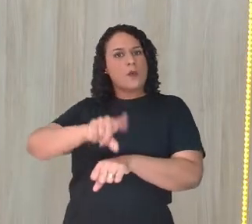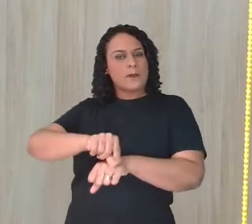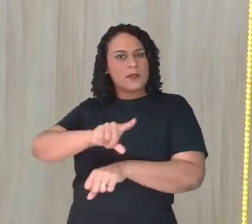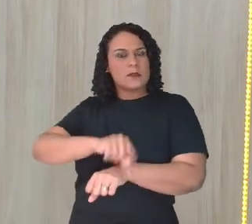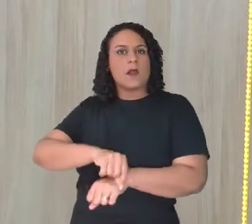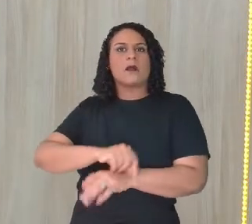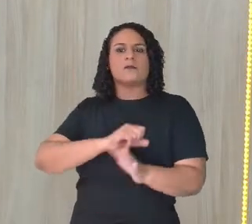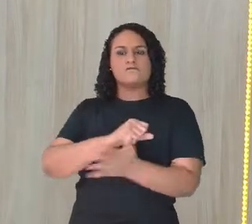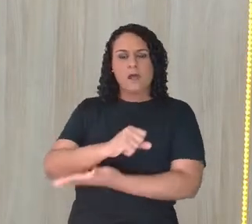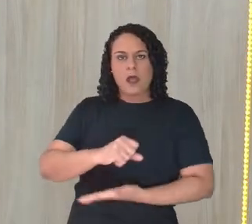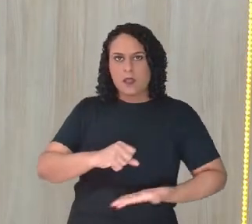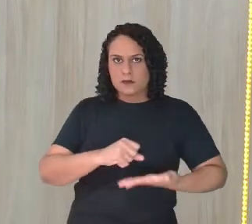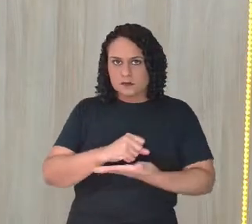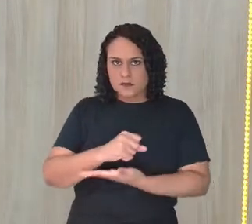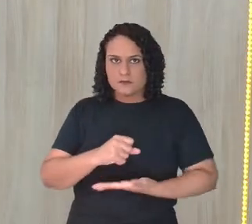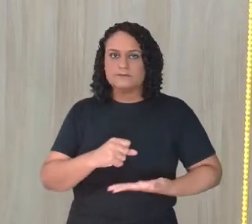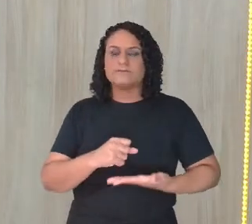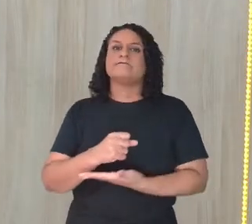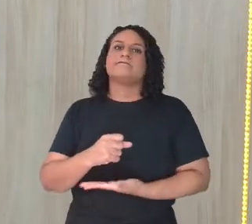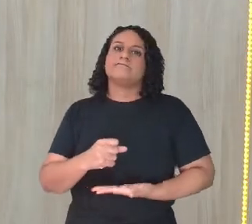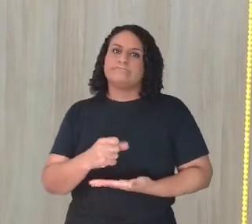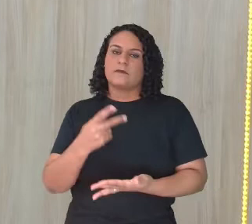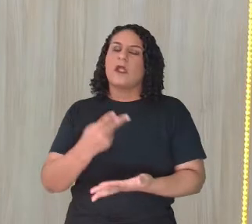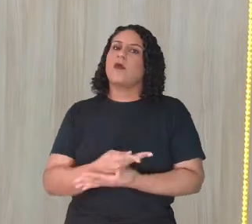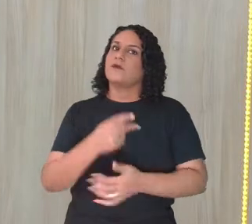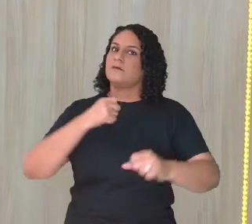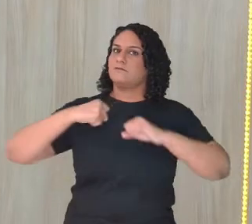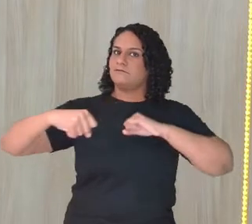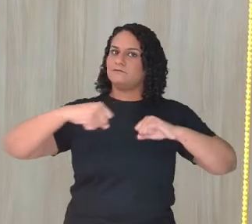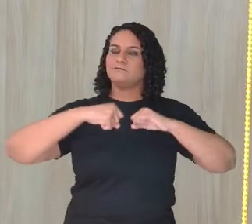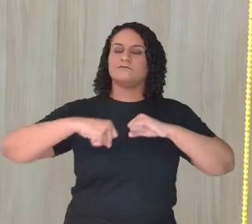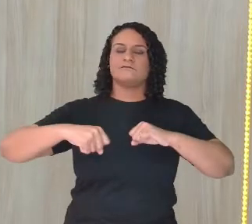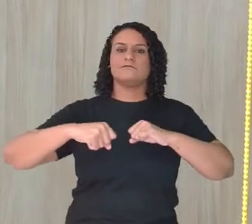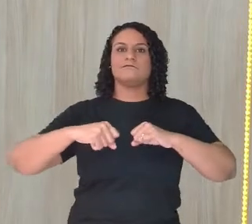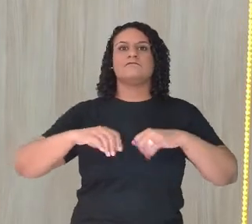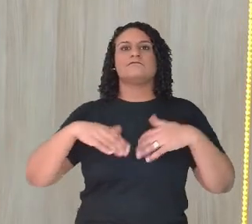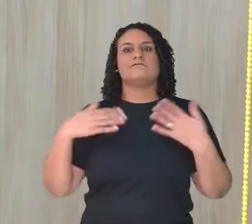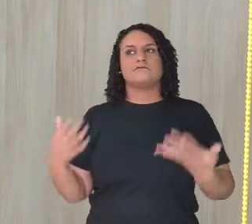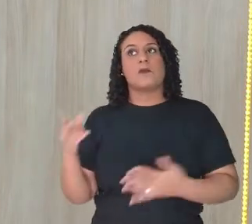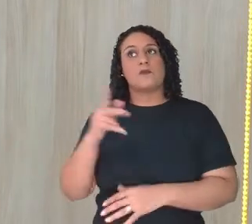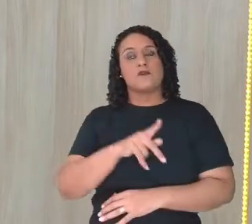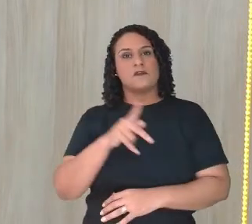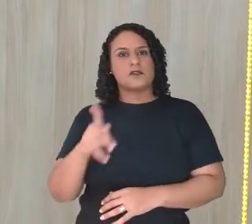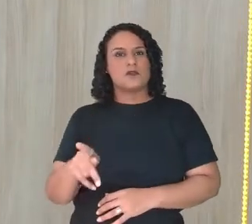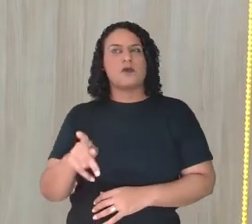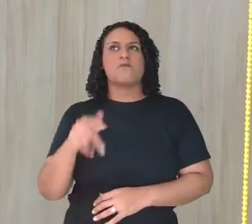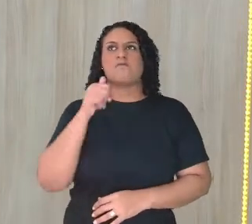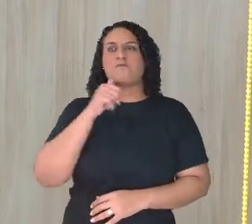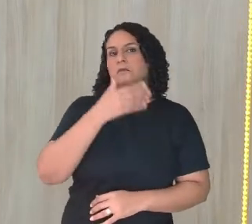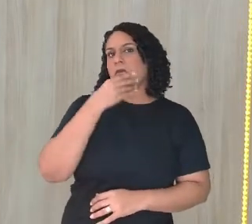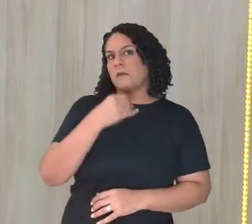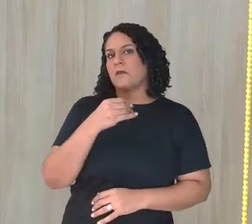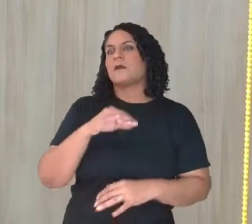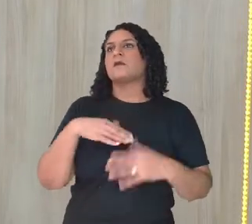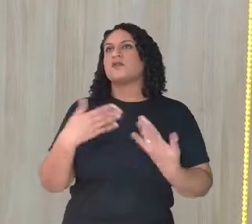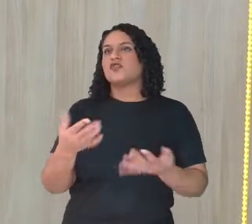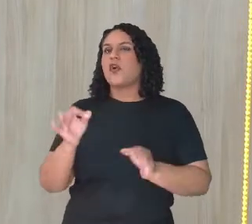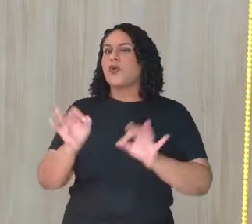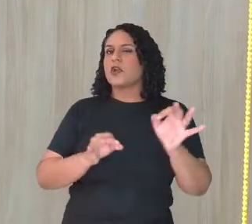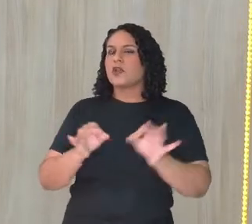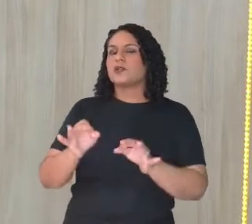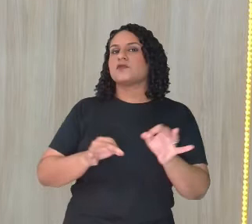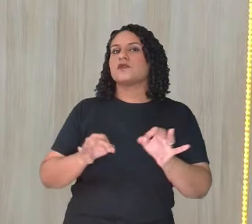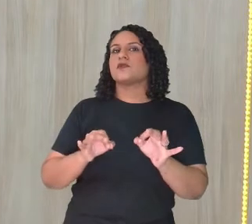bem baseado, acontecem os debates. Então, certamente a professora ou o professor já dividiu a sala aí